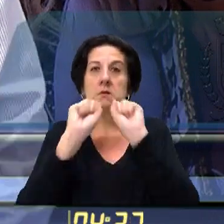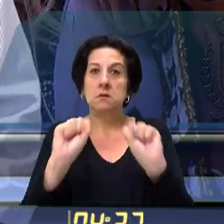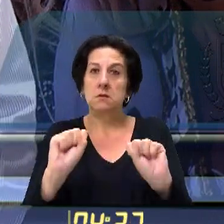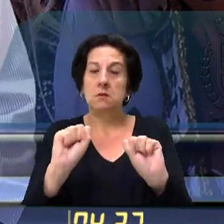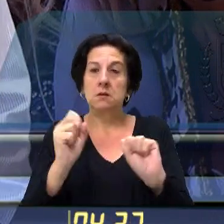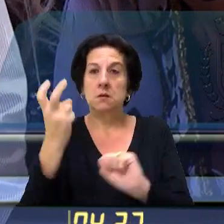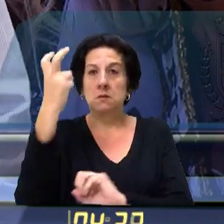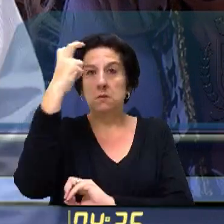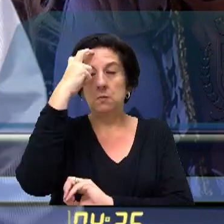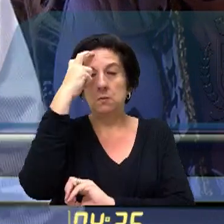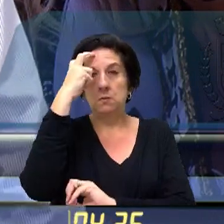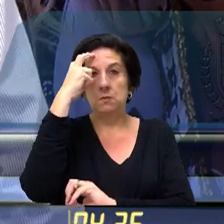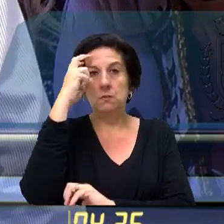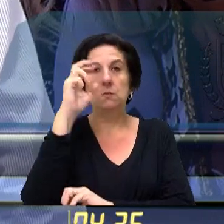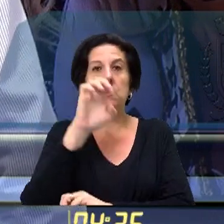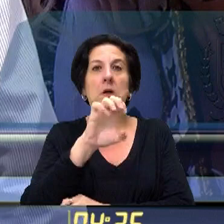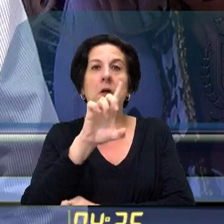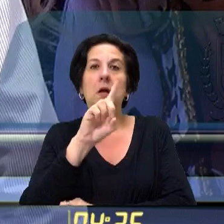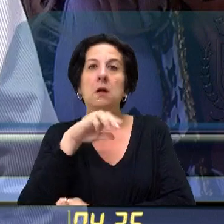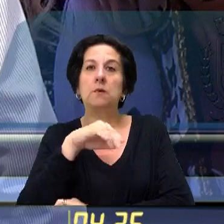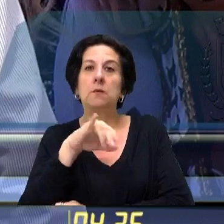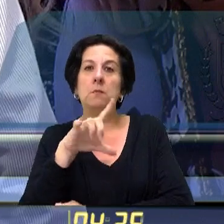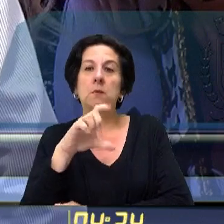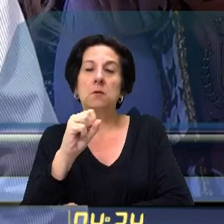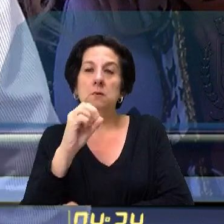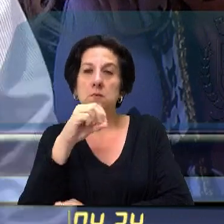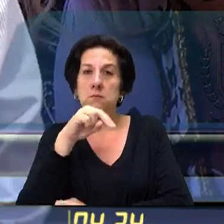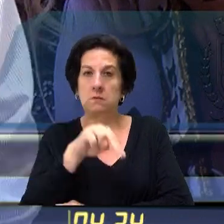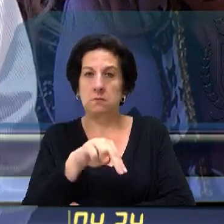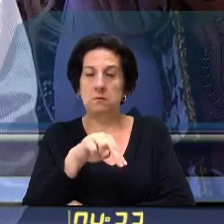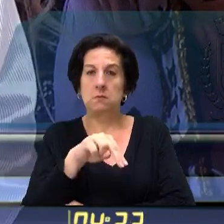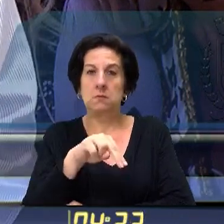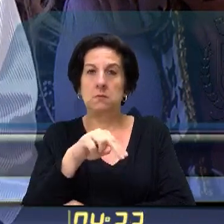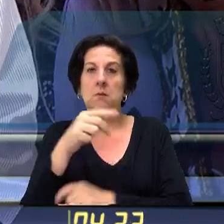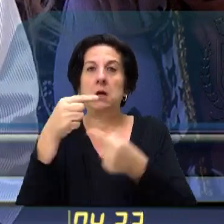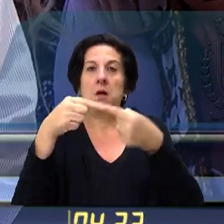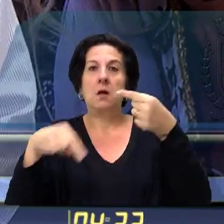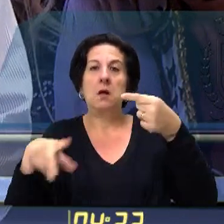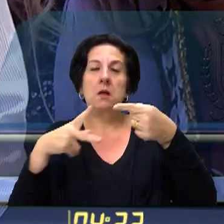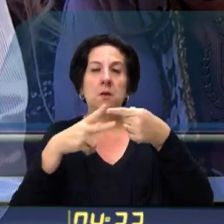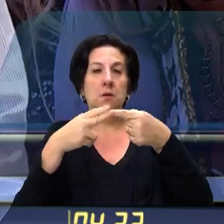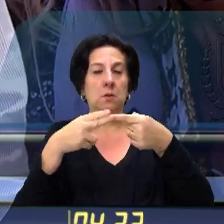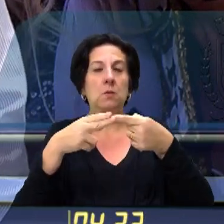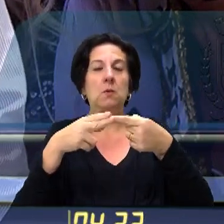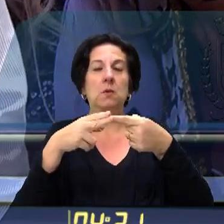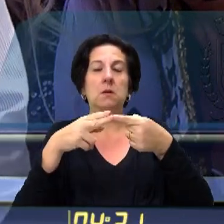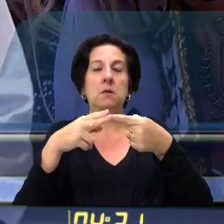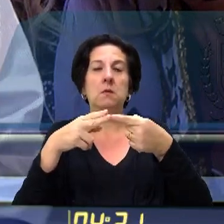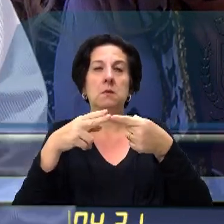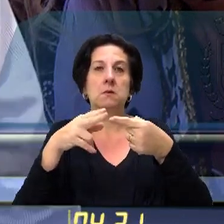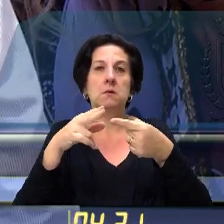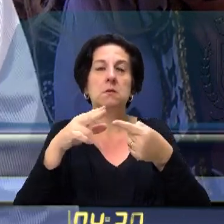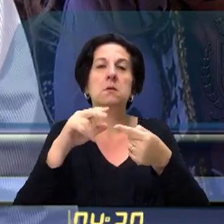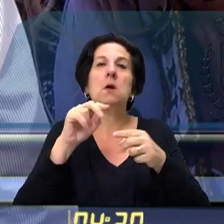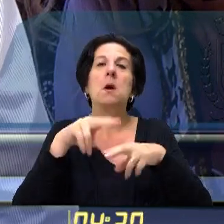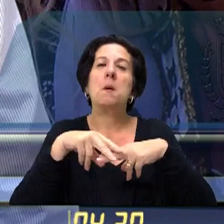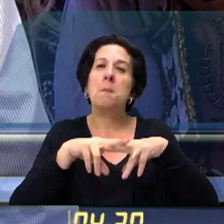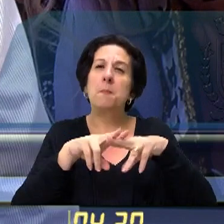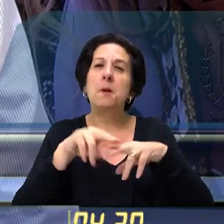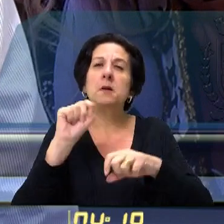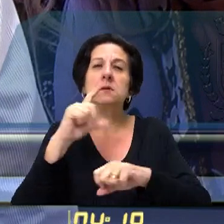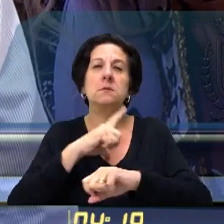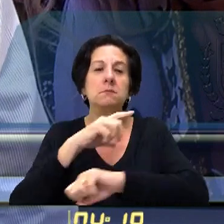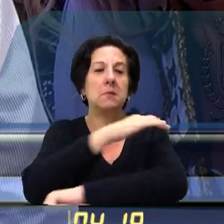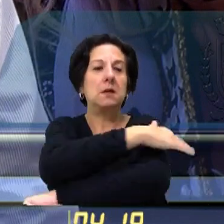secretário da Cultura, o senhor Edmilson Cunha Severo, pela inauguração da praça que cria a Esquina